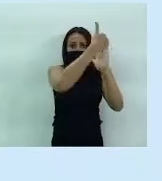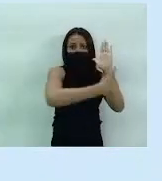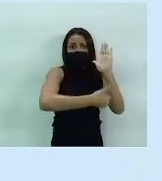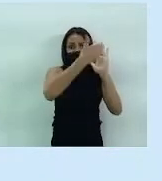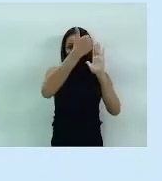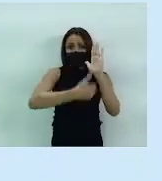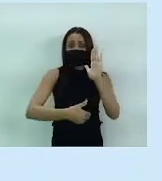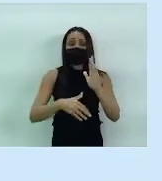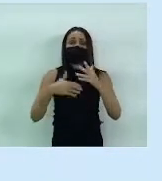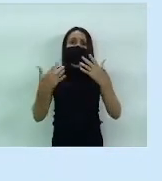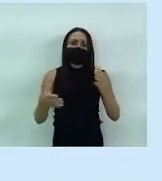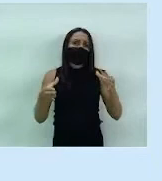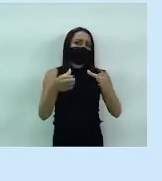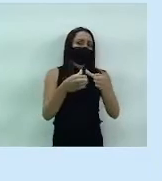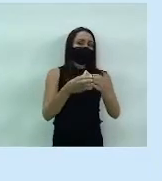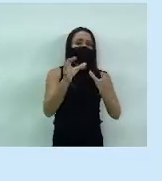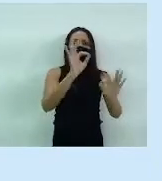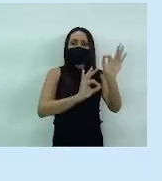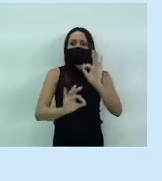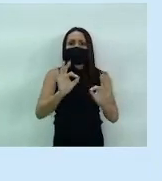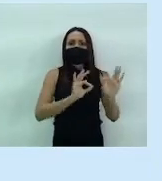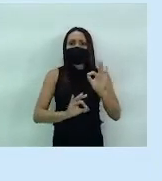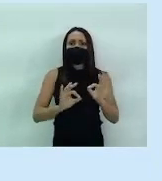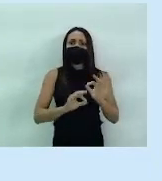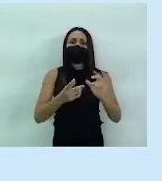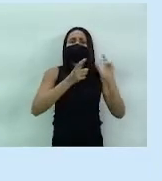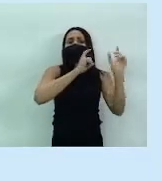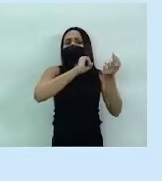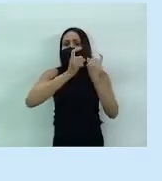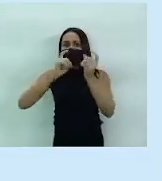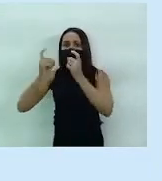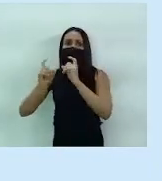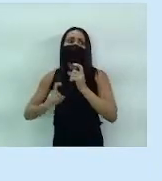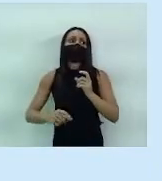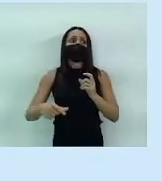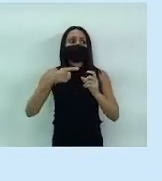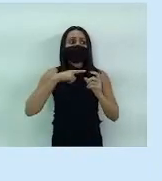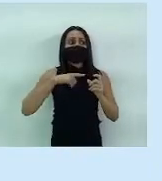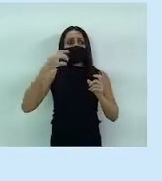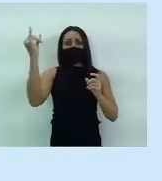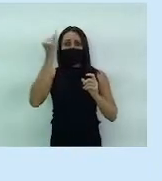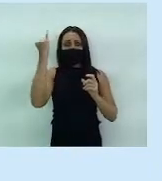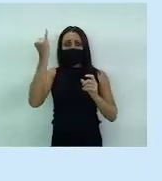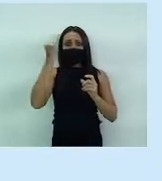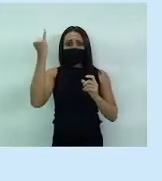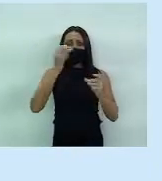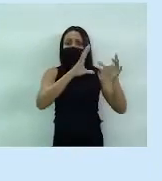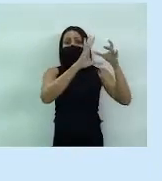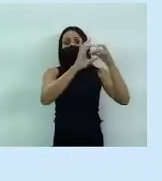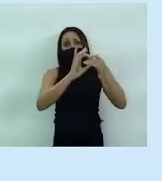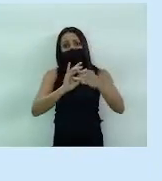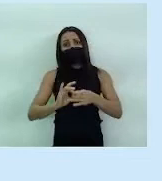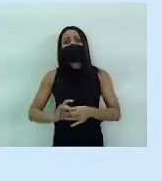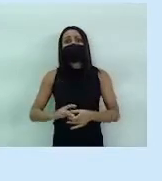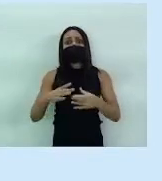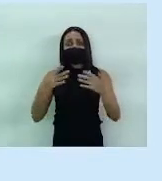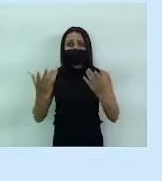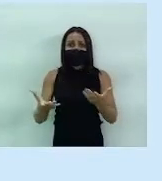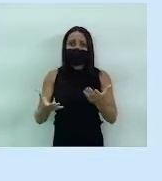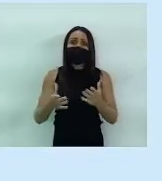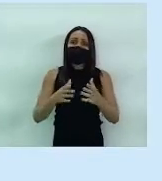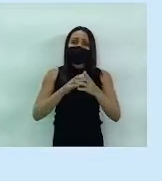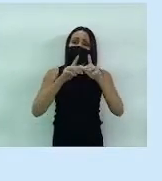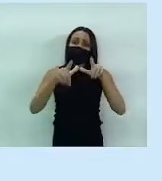como grupos organizados em fóruns e discussões que têm uma importância na contextualização e na